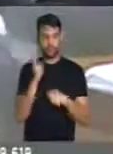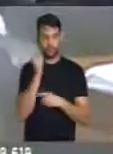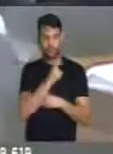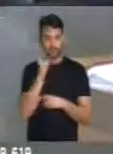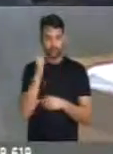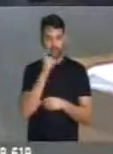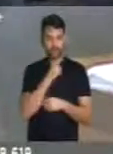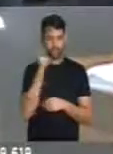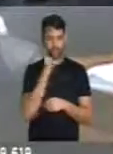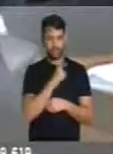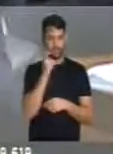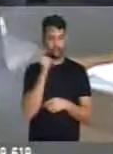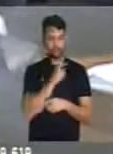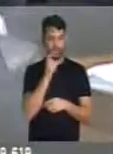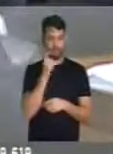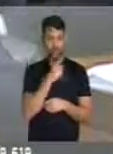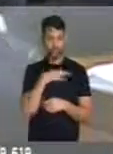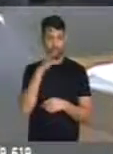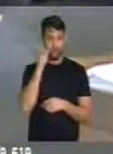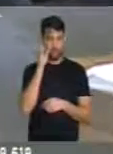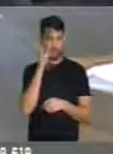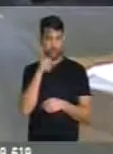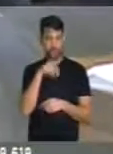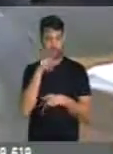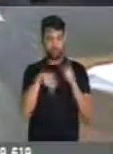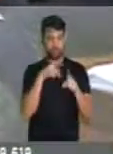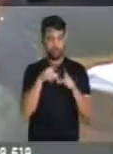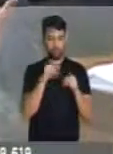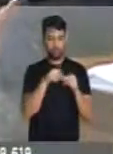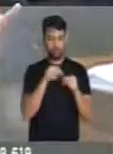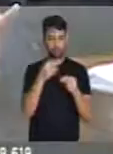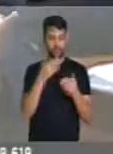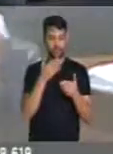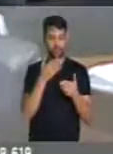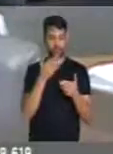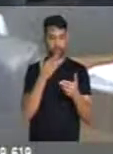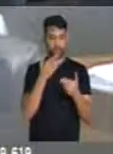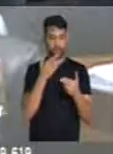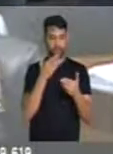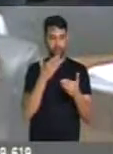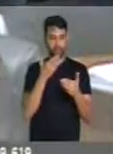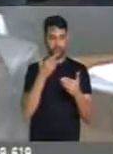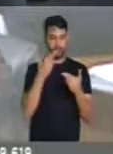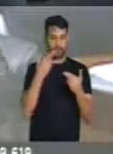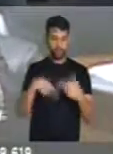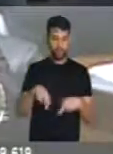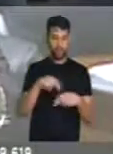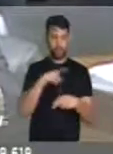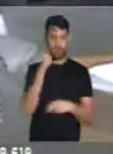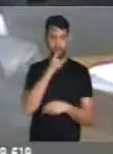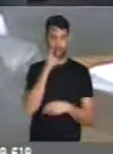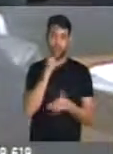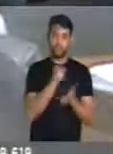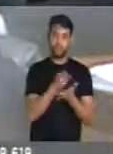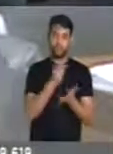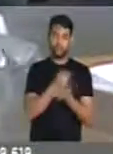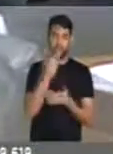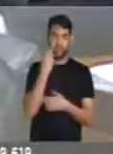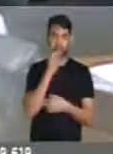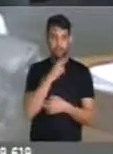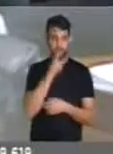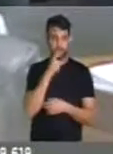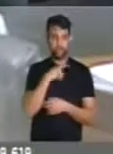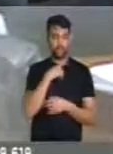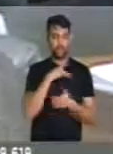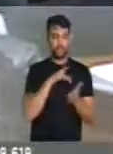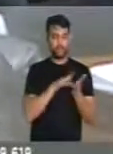mentem, mentem, mentem. O curioso é que o povo reprovou eles na mentira. Eles querem insistir na mentira, achando que vão